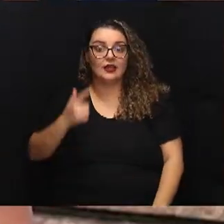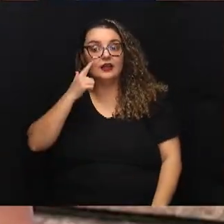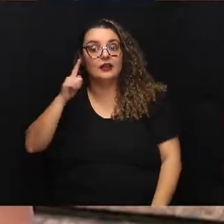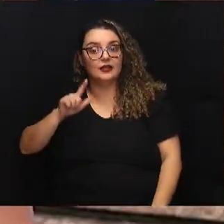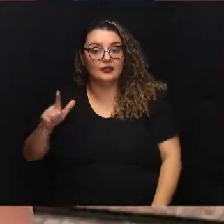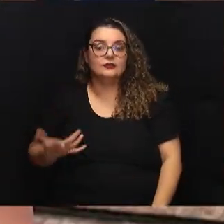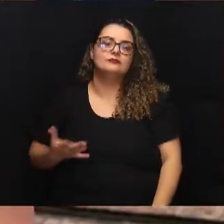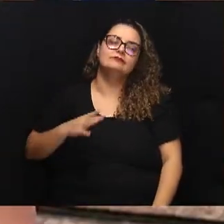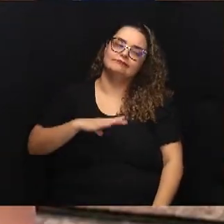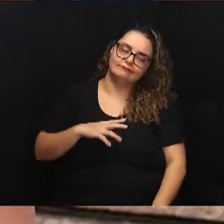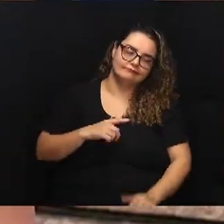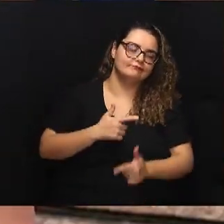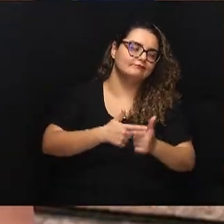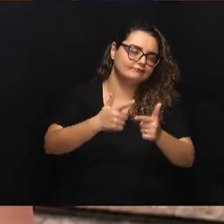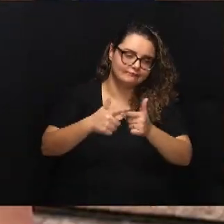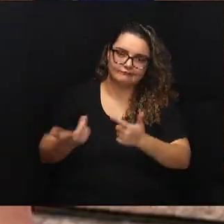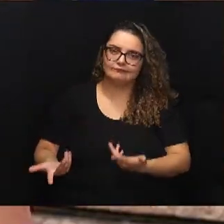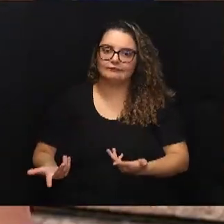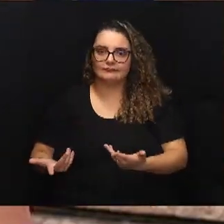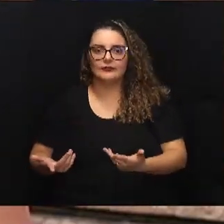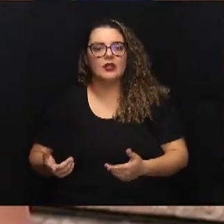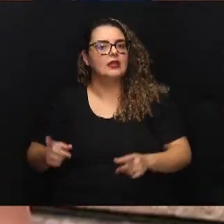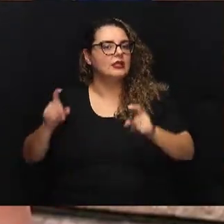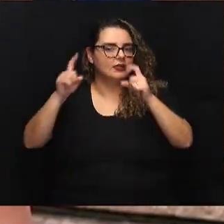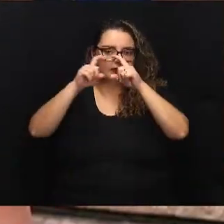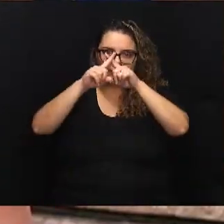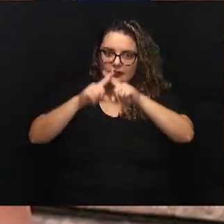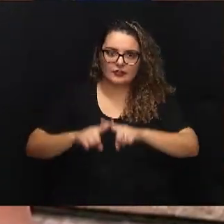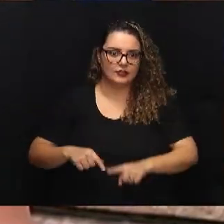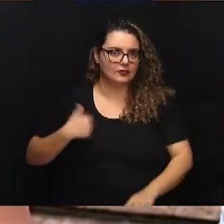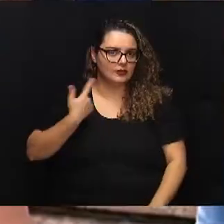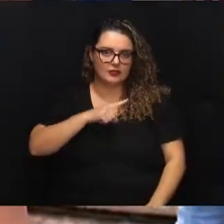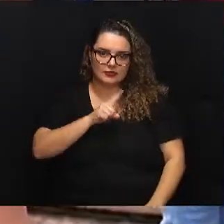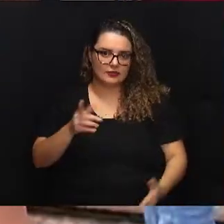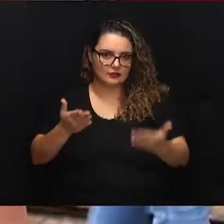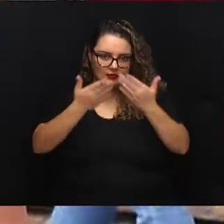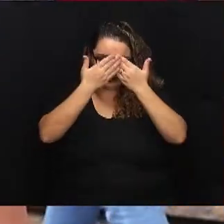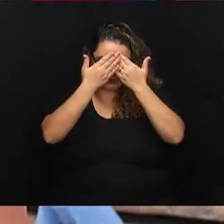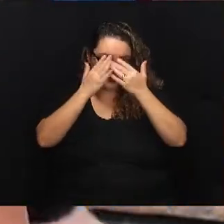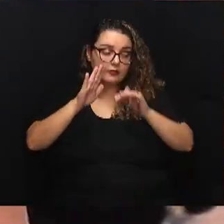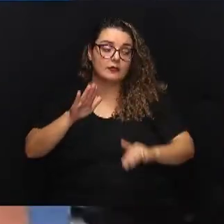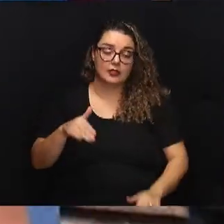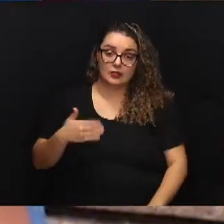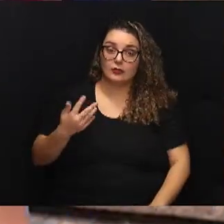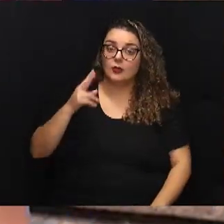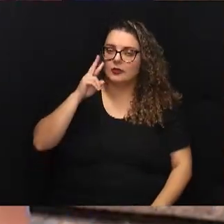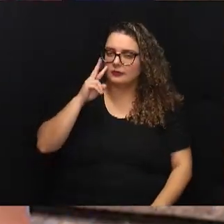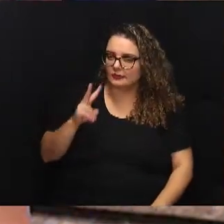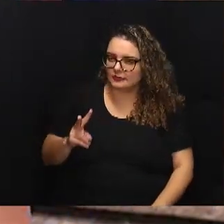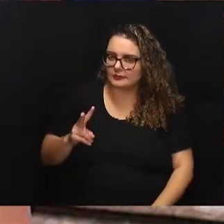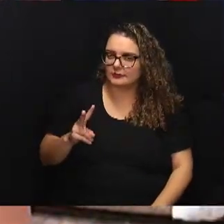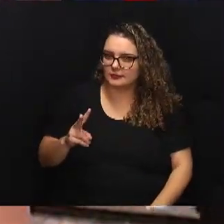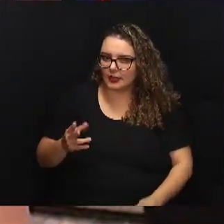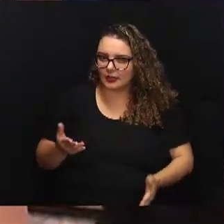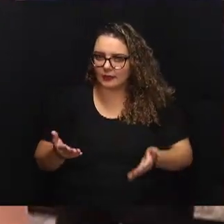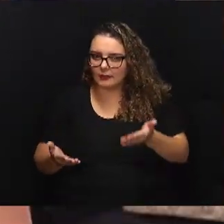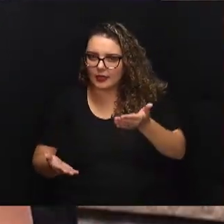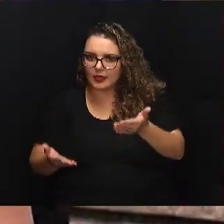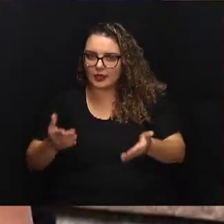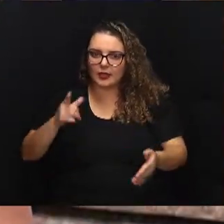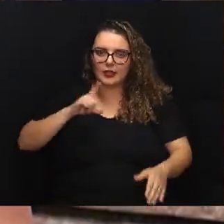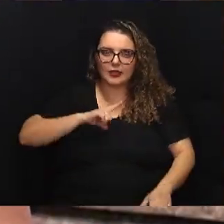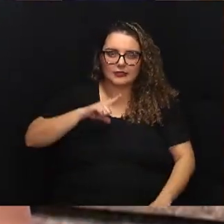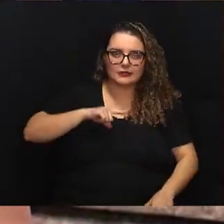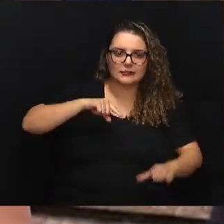tem problemas, é claro que a cidade tem desafios, a gente não nega isso, mas a hora que você vê, põe na balança o que a cidade tem avançado